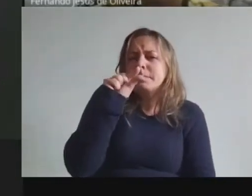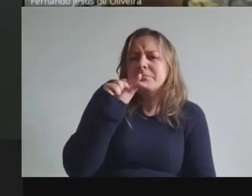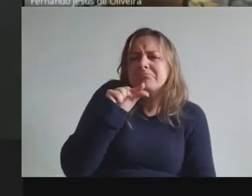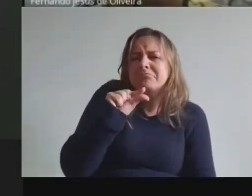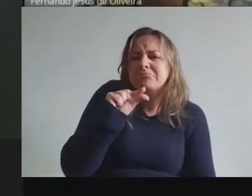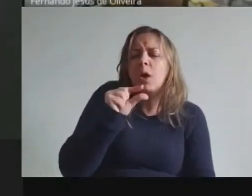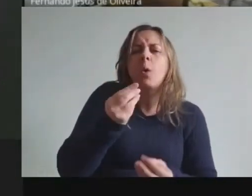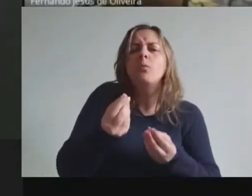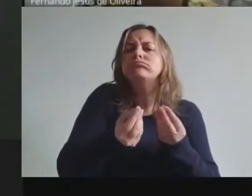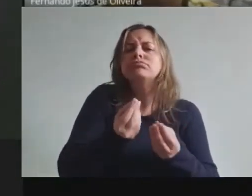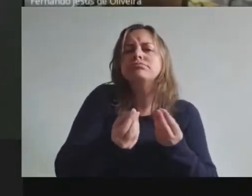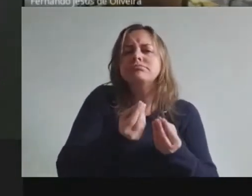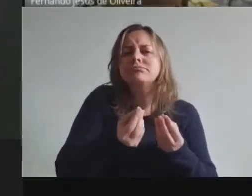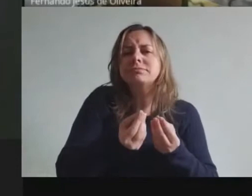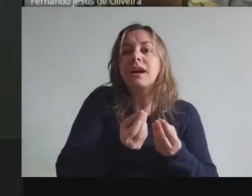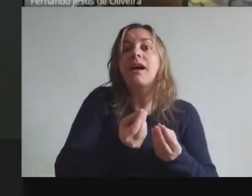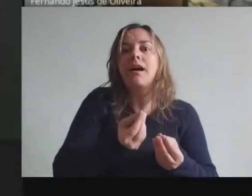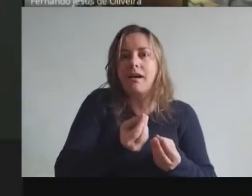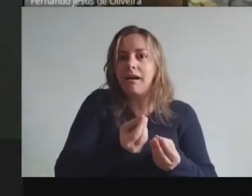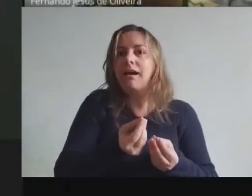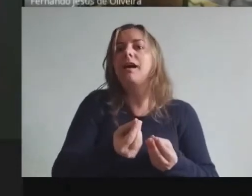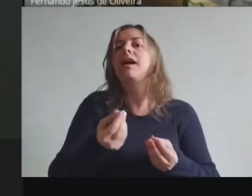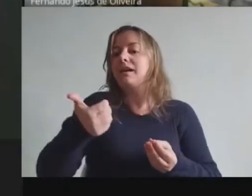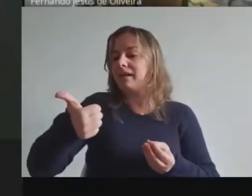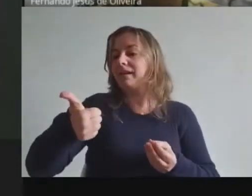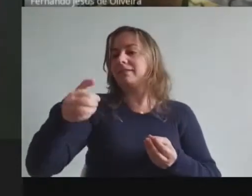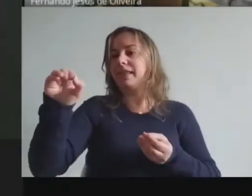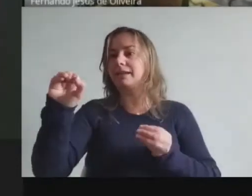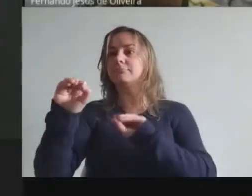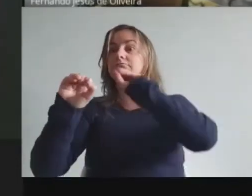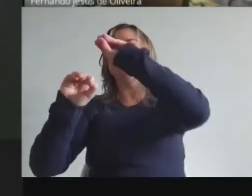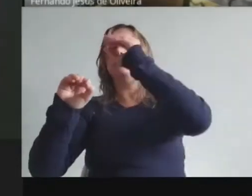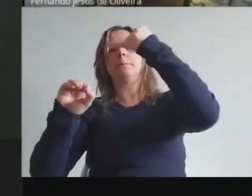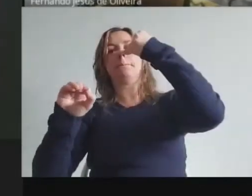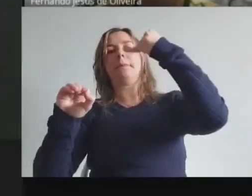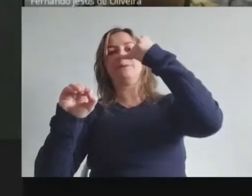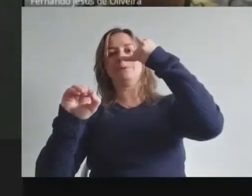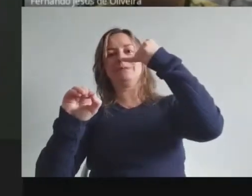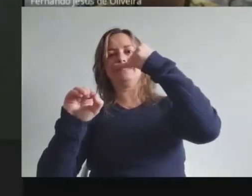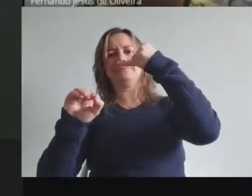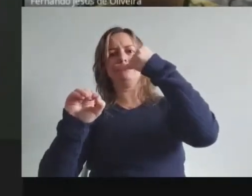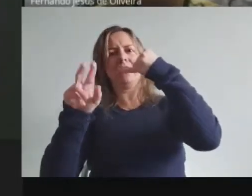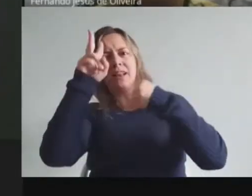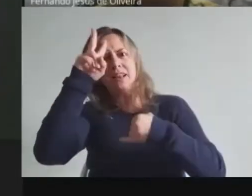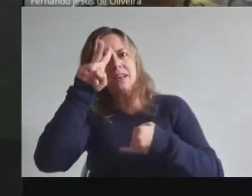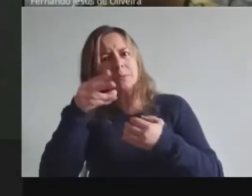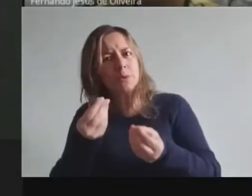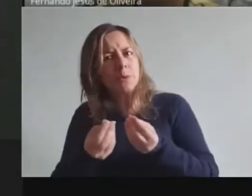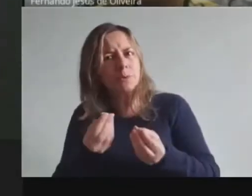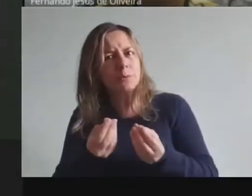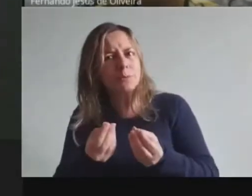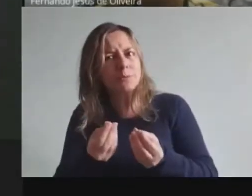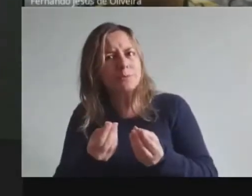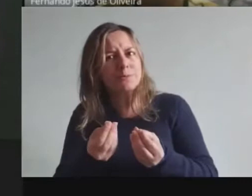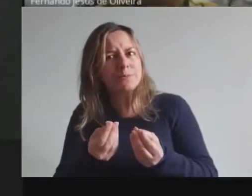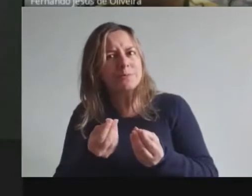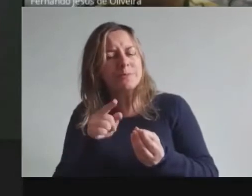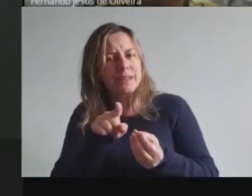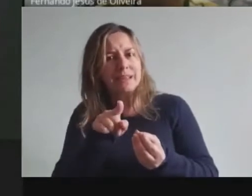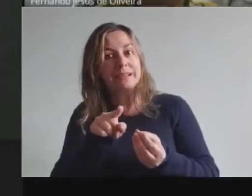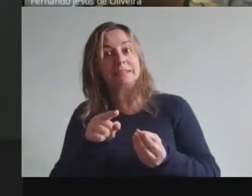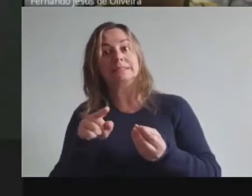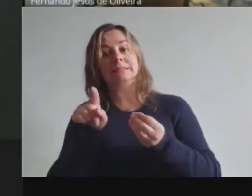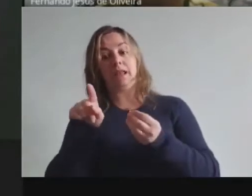usar potências de 10 negativas, né? Lembra como é que funciona a potência de 10 negativa, ou melhor,